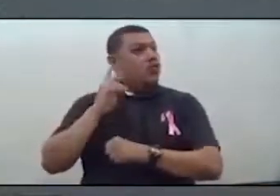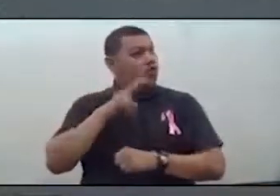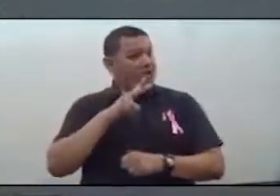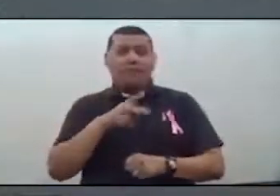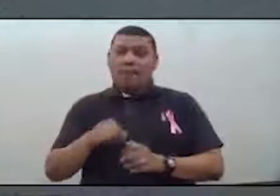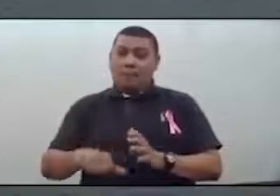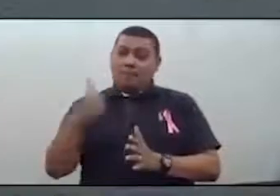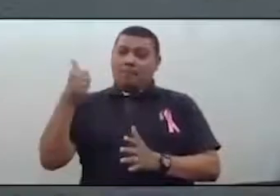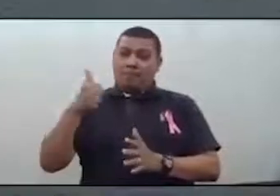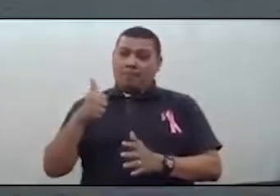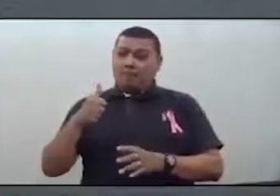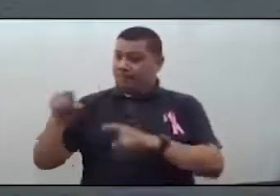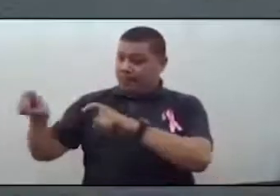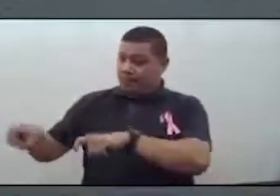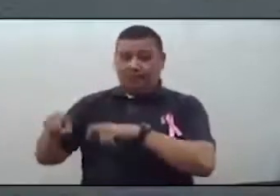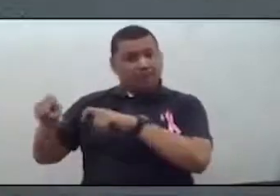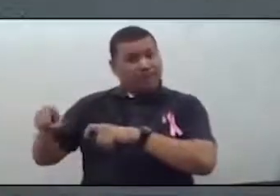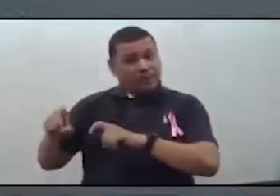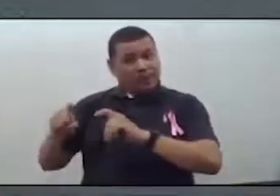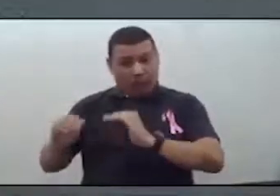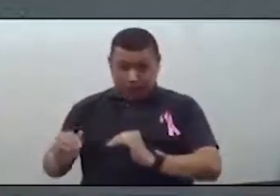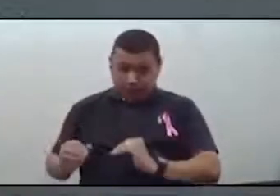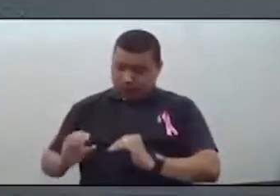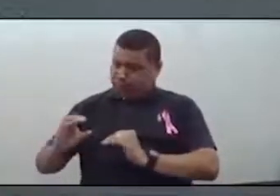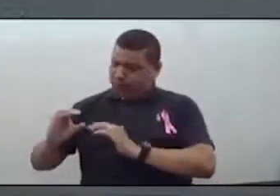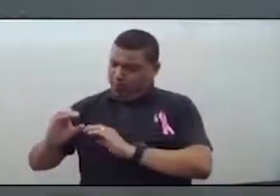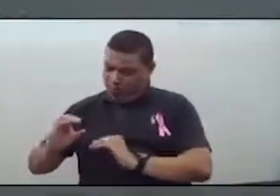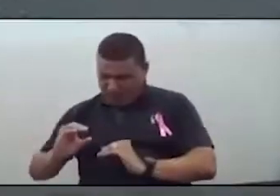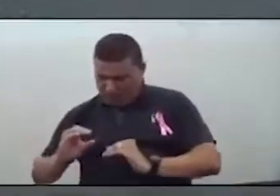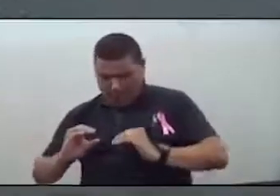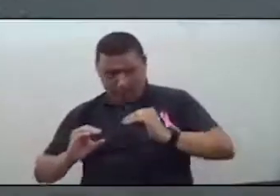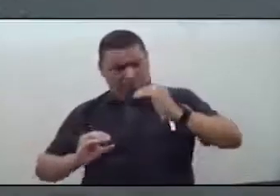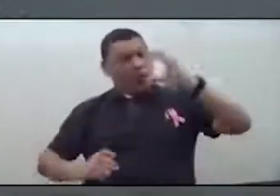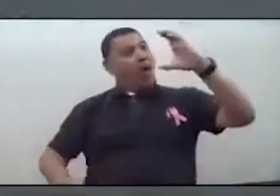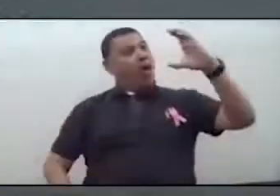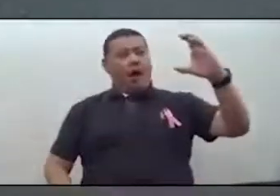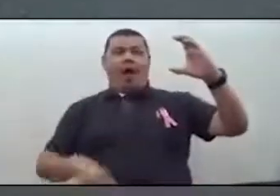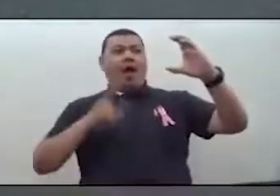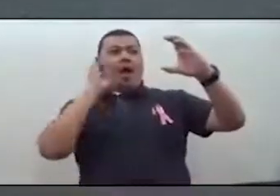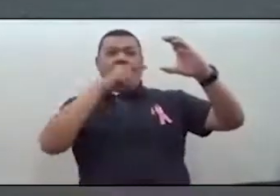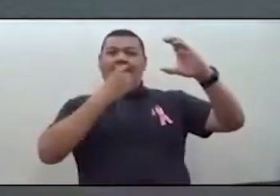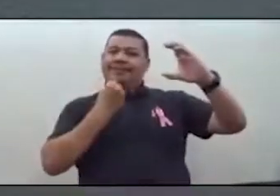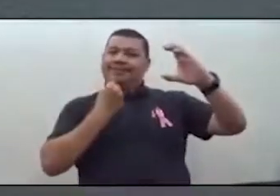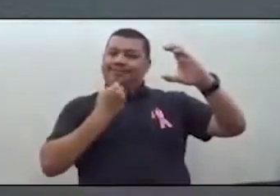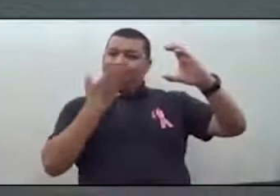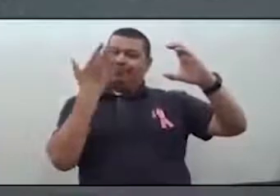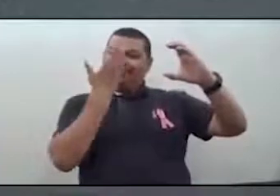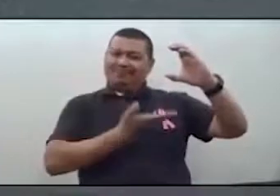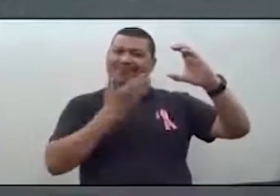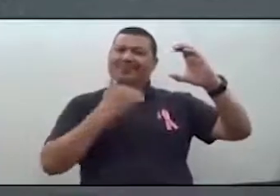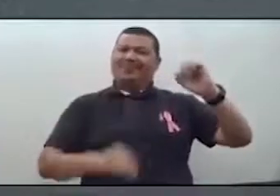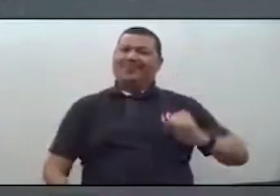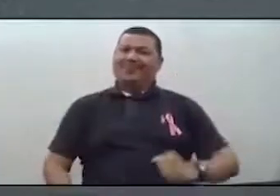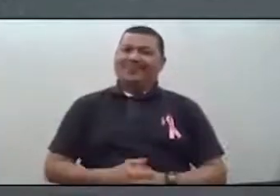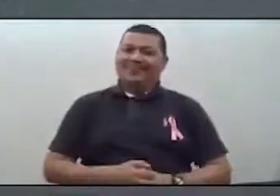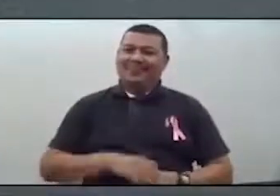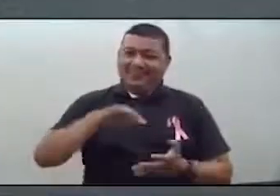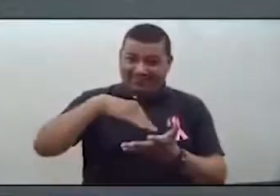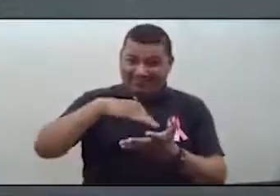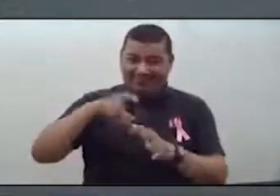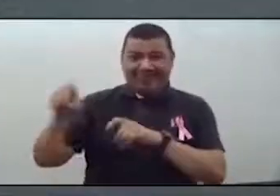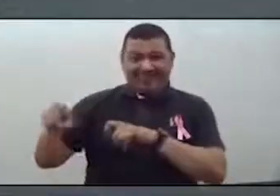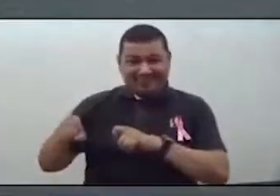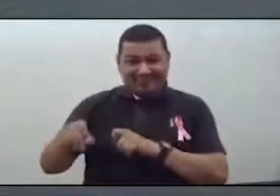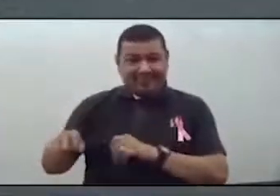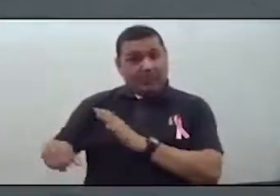assim. Eu já vi ele saltar de 500 mil, 600 mil, mais 3 milhões, quase 3 milhões e meio de uma vez, é a